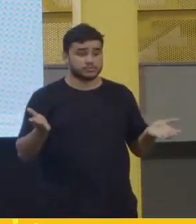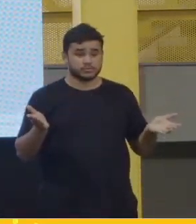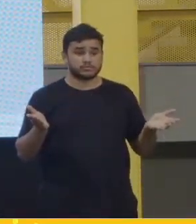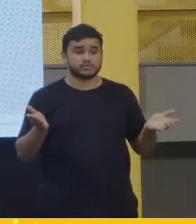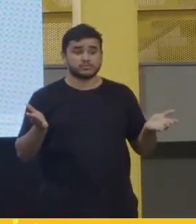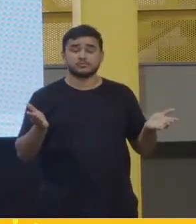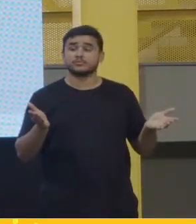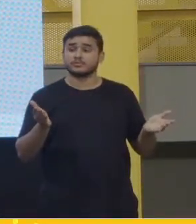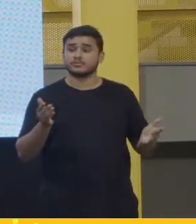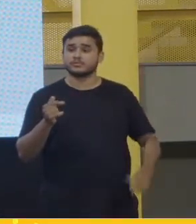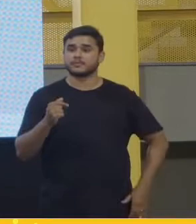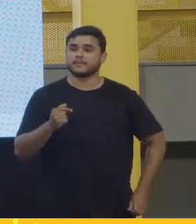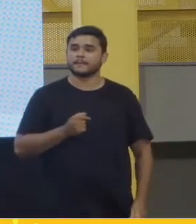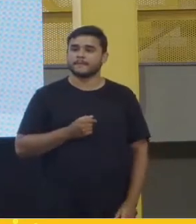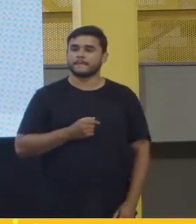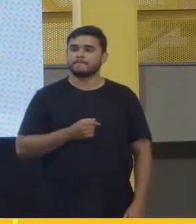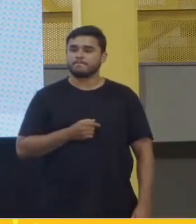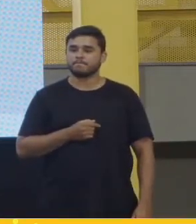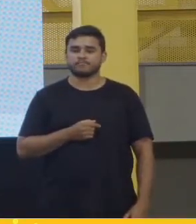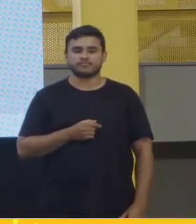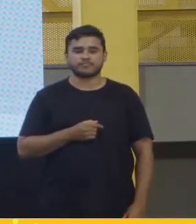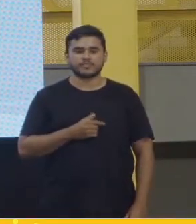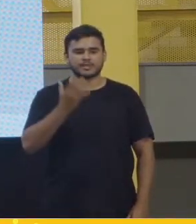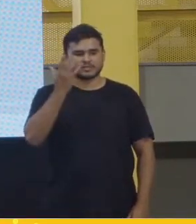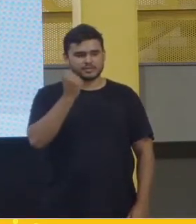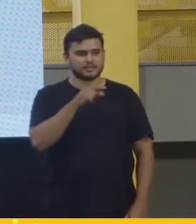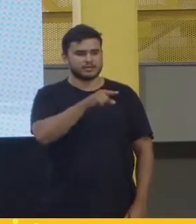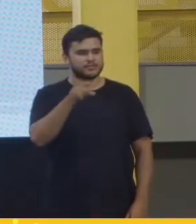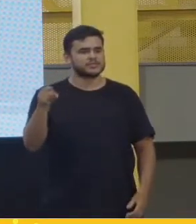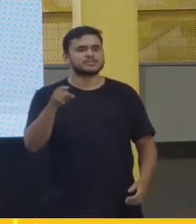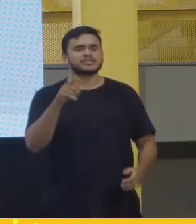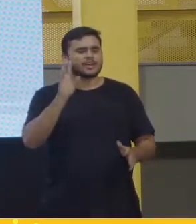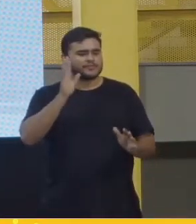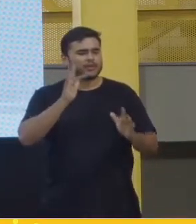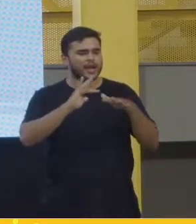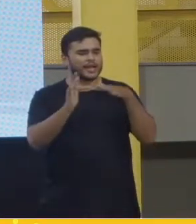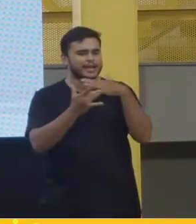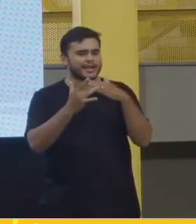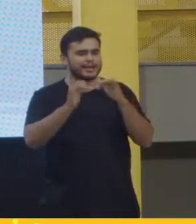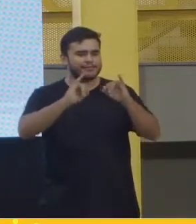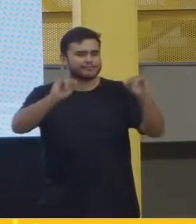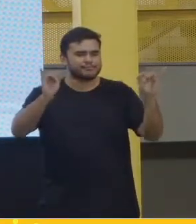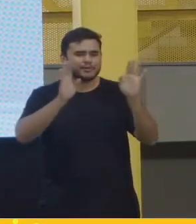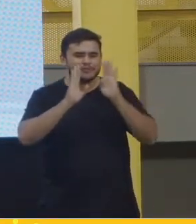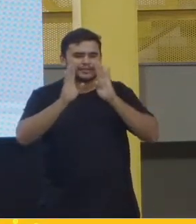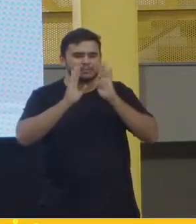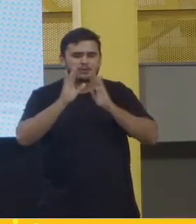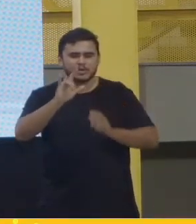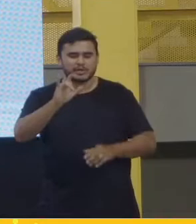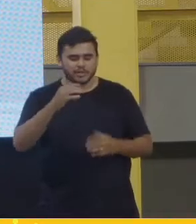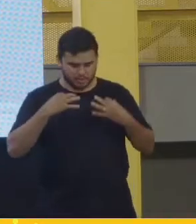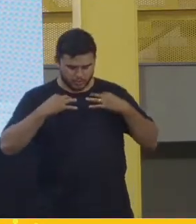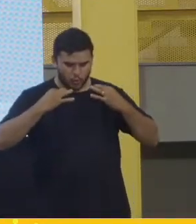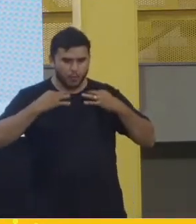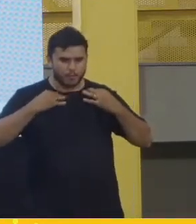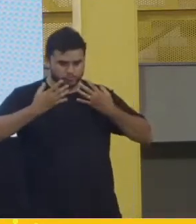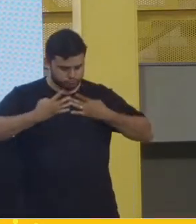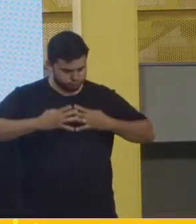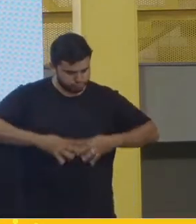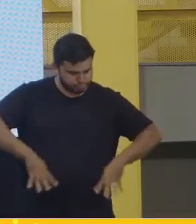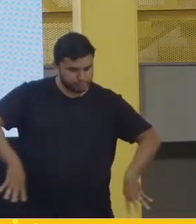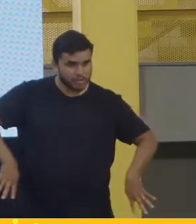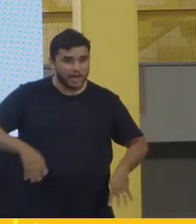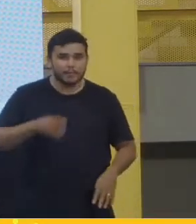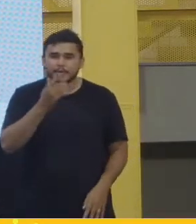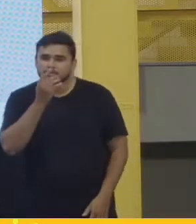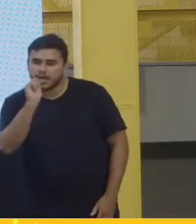vocês já viram um vestido listrado, que metade das pessoas diziam que era azul com dourado e outras diziam que era outra cor. Eu sempre achei que a outra cor